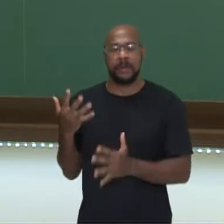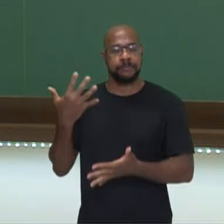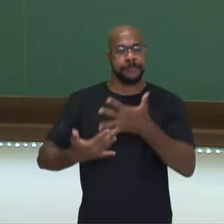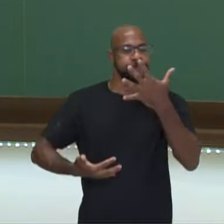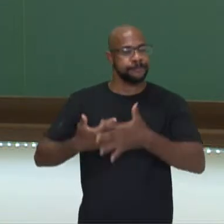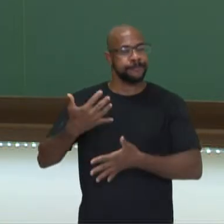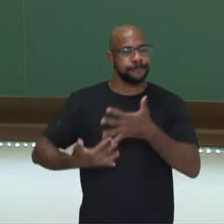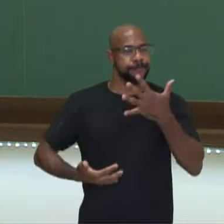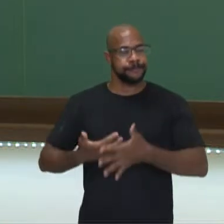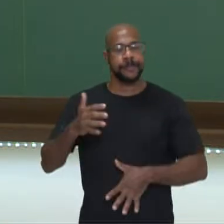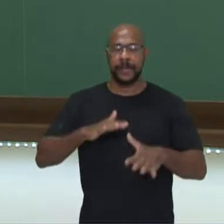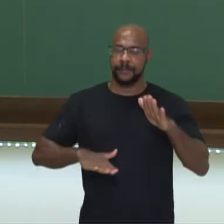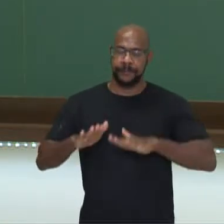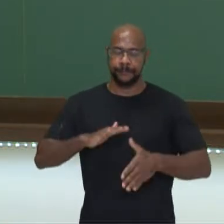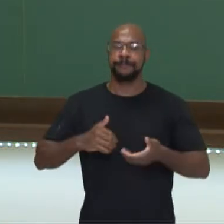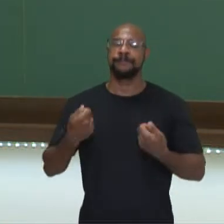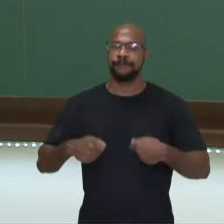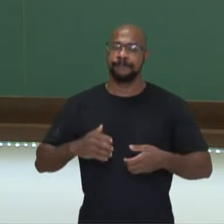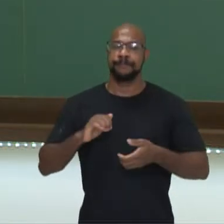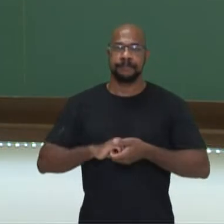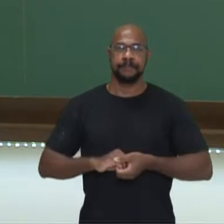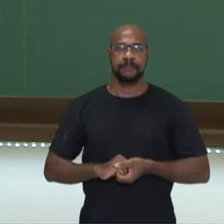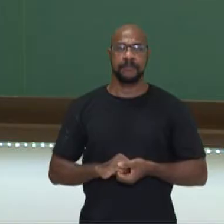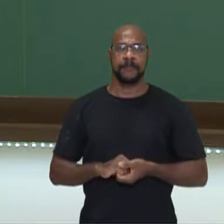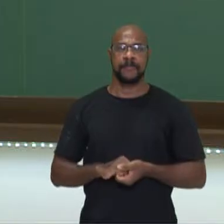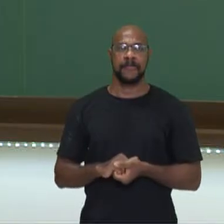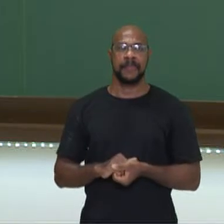parte. Então, tem que tomar cuidado com isso, tá?